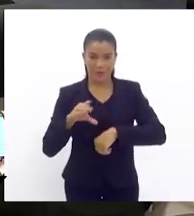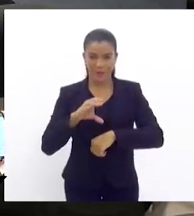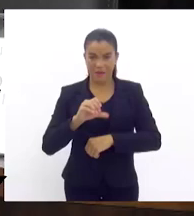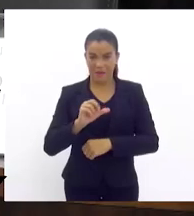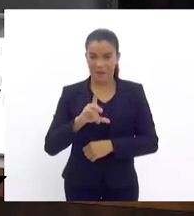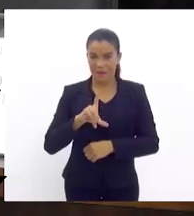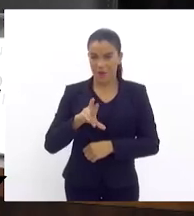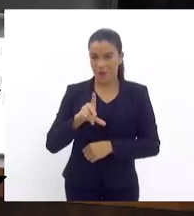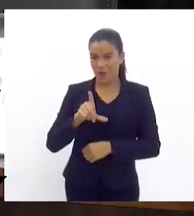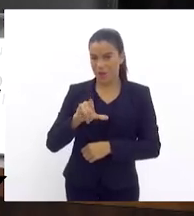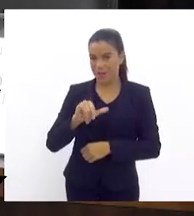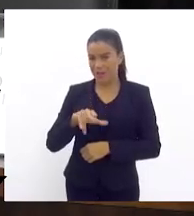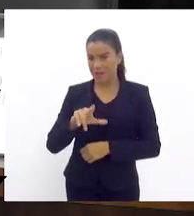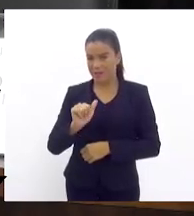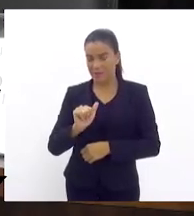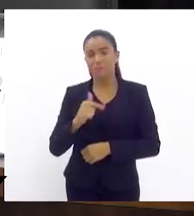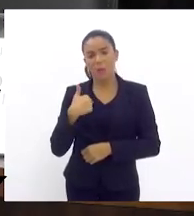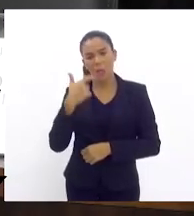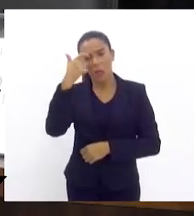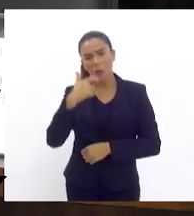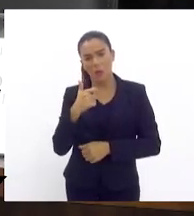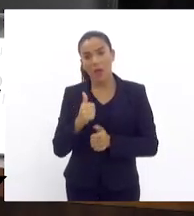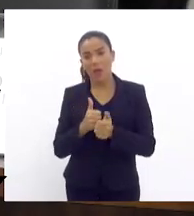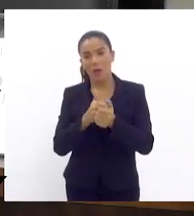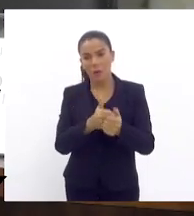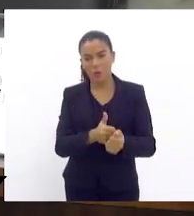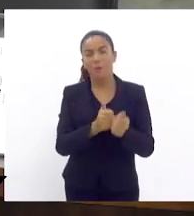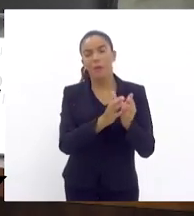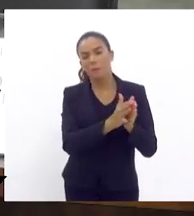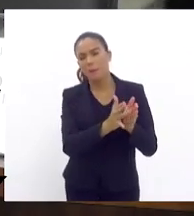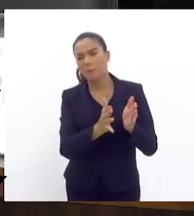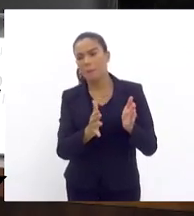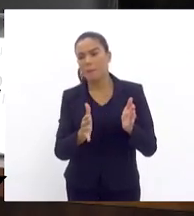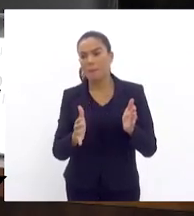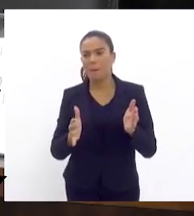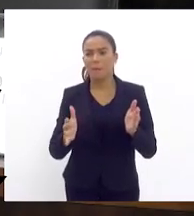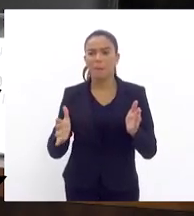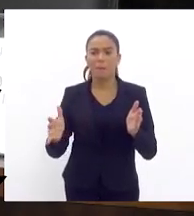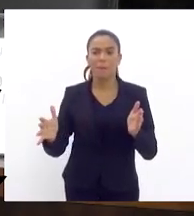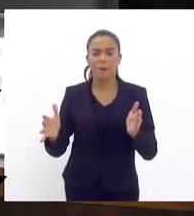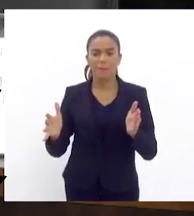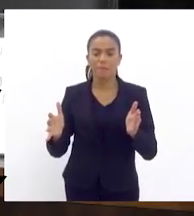falou. Perfeito. Carolina, eu acompanhei o processo